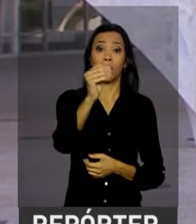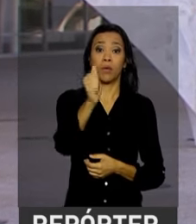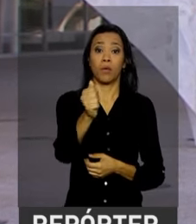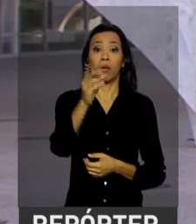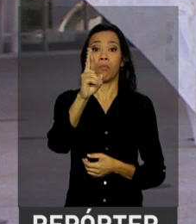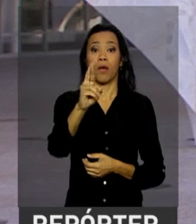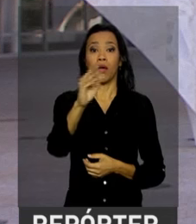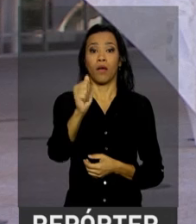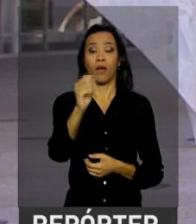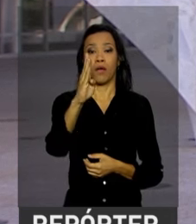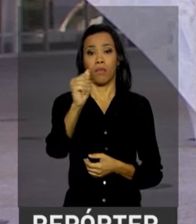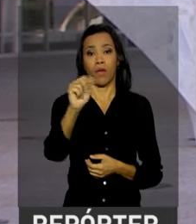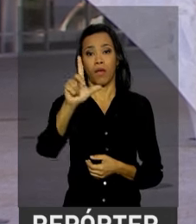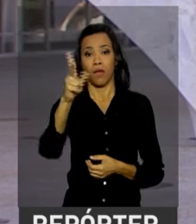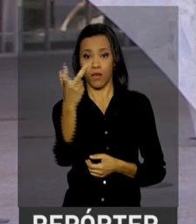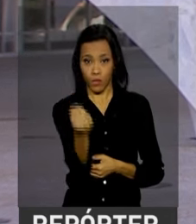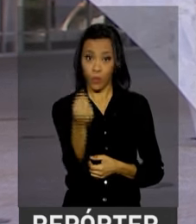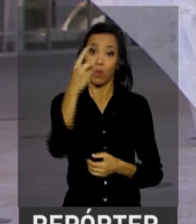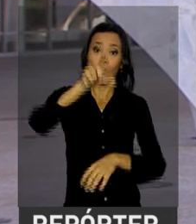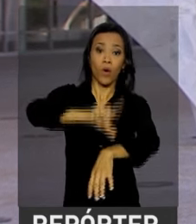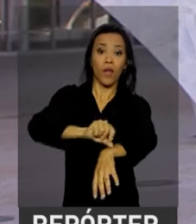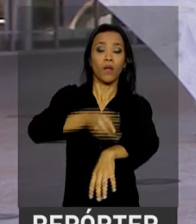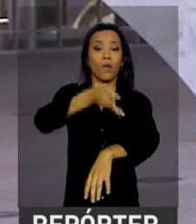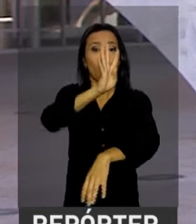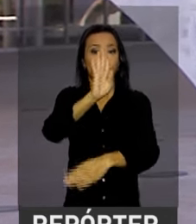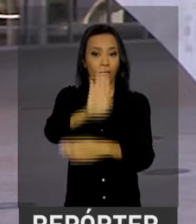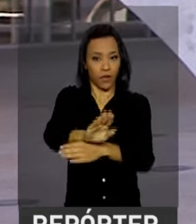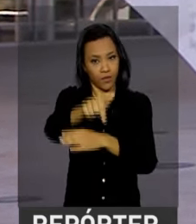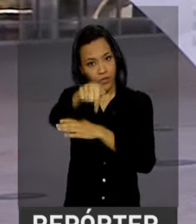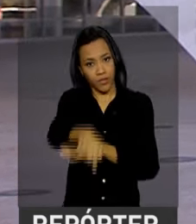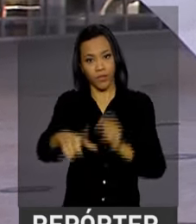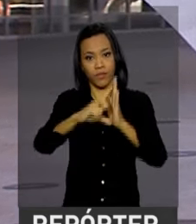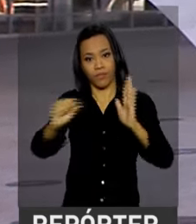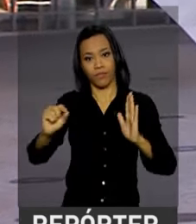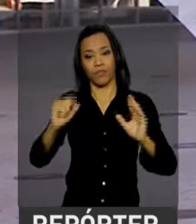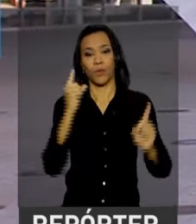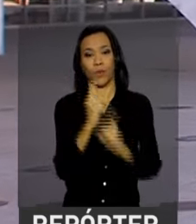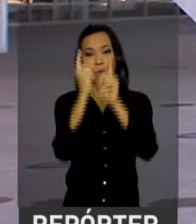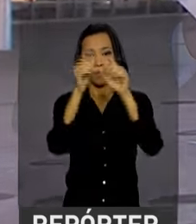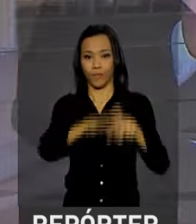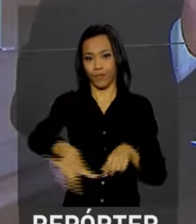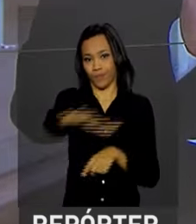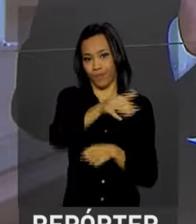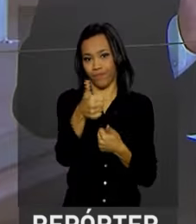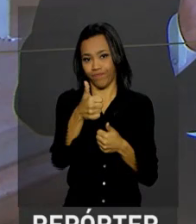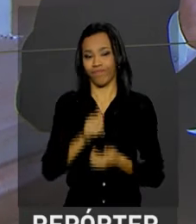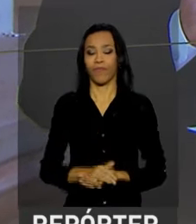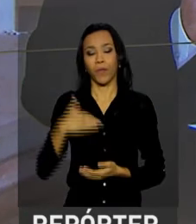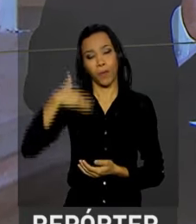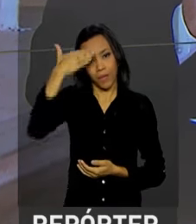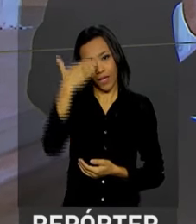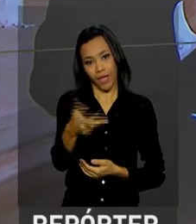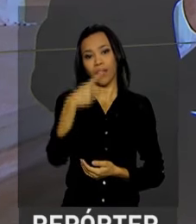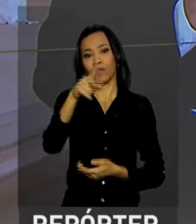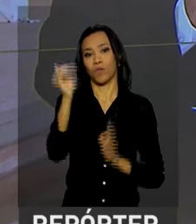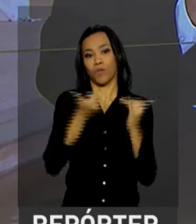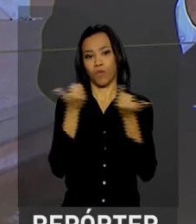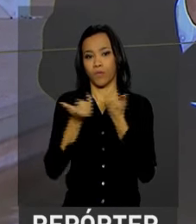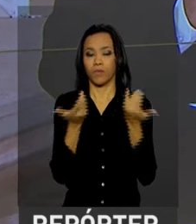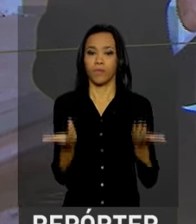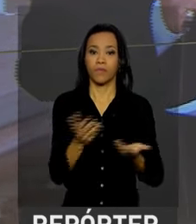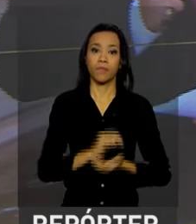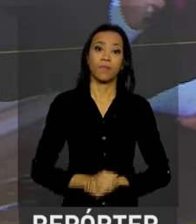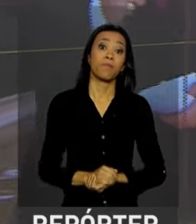Essa reunião marcada para as 16h da tarde aqui no Palácio do Planalto. Daniele, com você. Obrigada, João Pedro, pelas suas informações ao